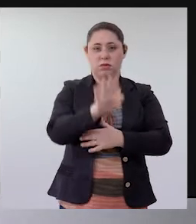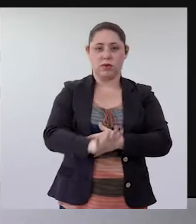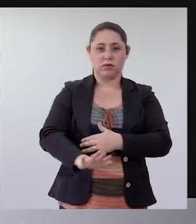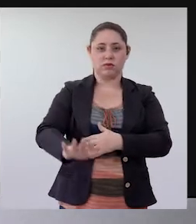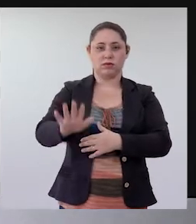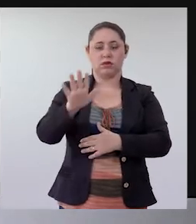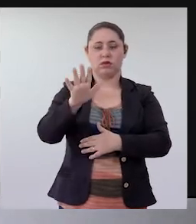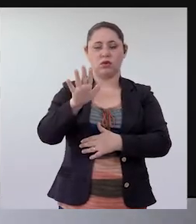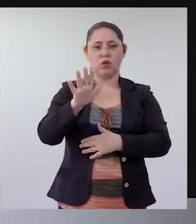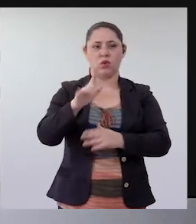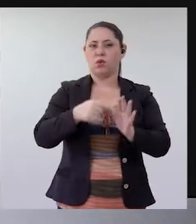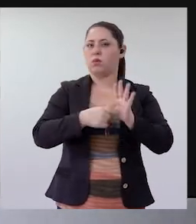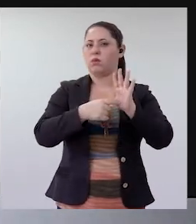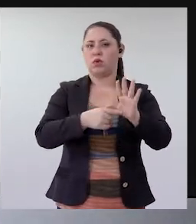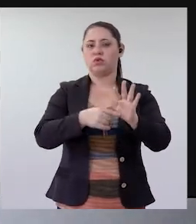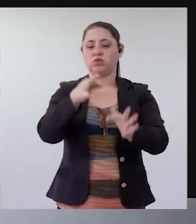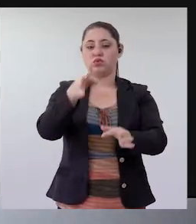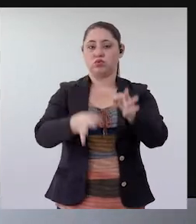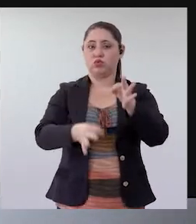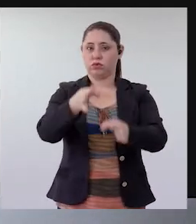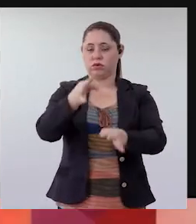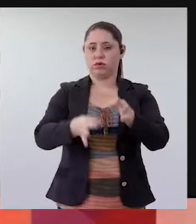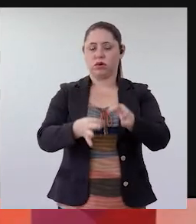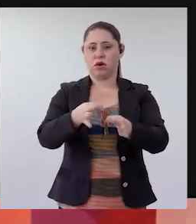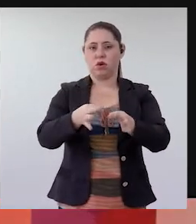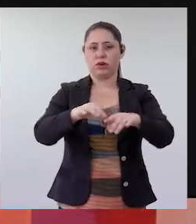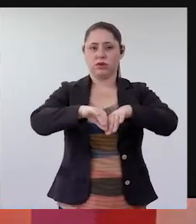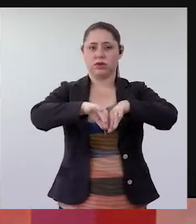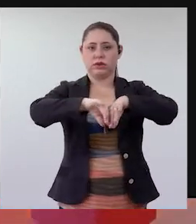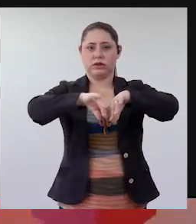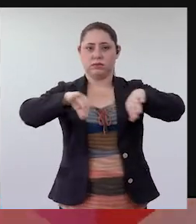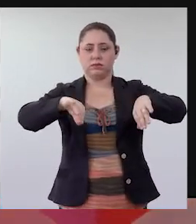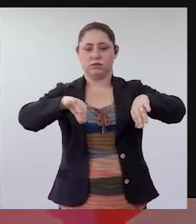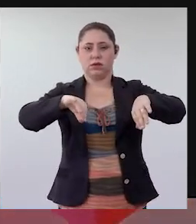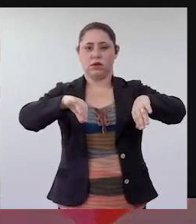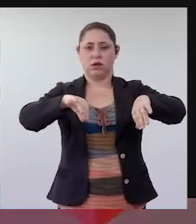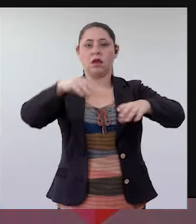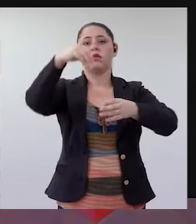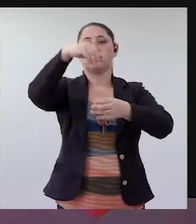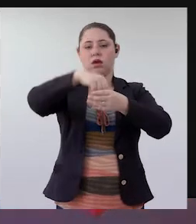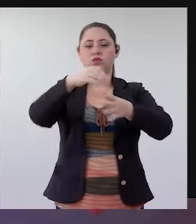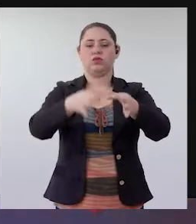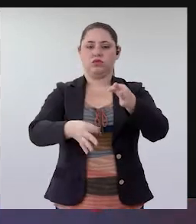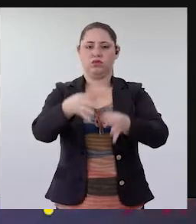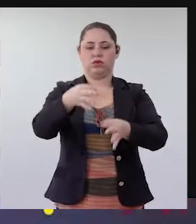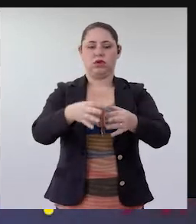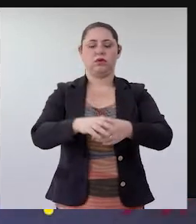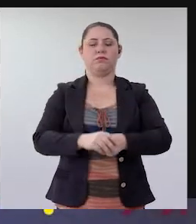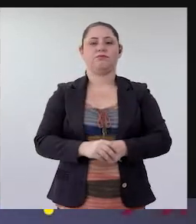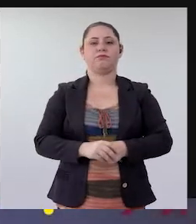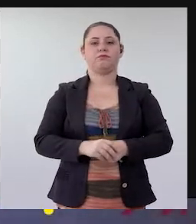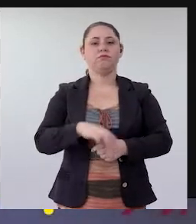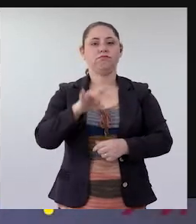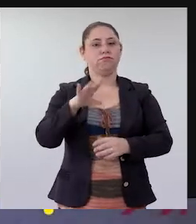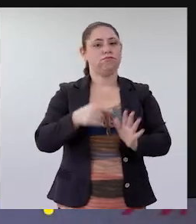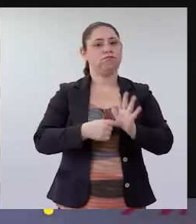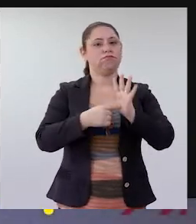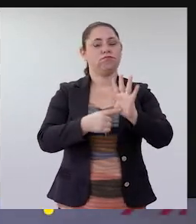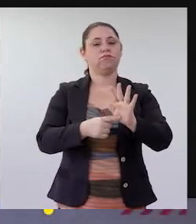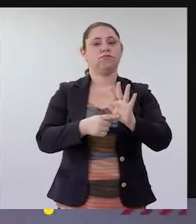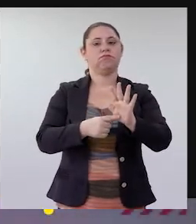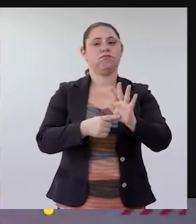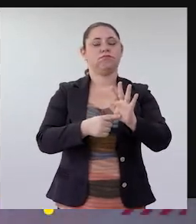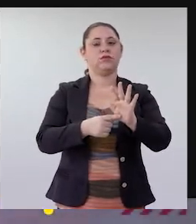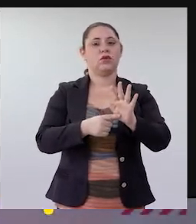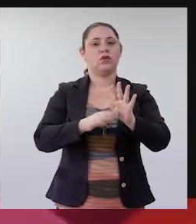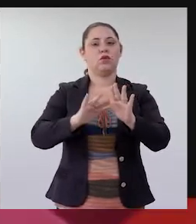não refletem os divórcios judiciais, né, os divórcios realizados no Poder Judiciário. Só refletem